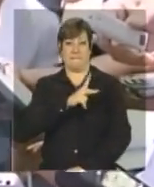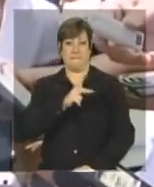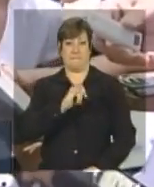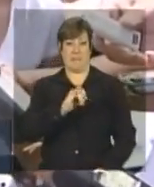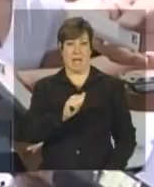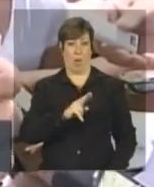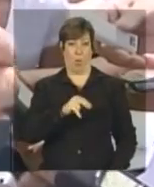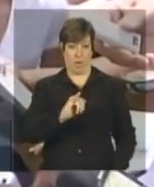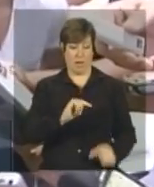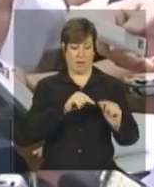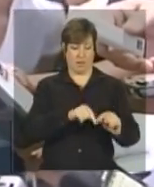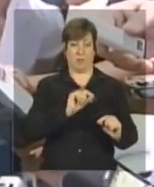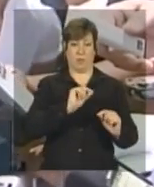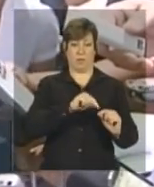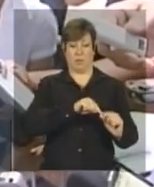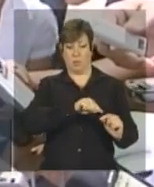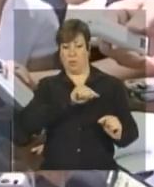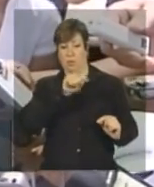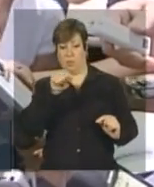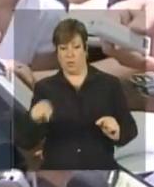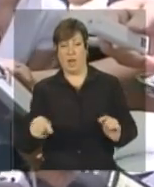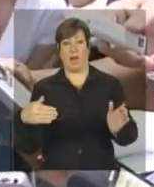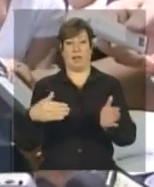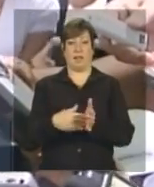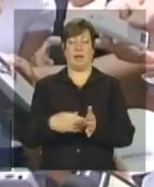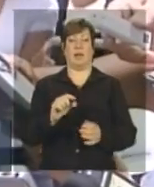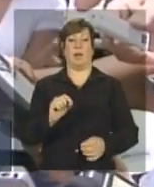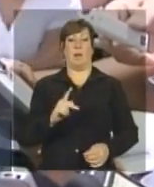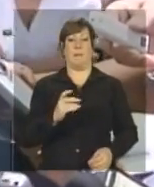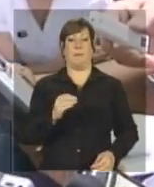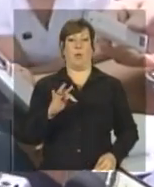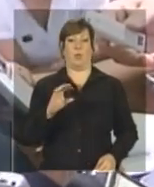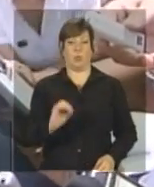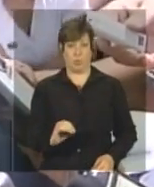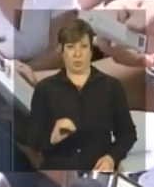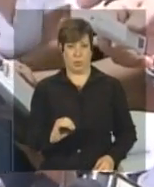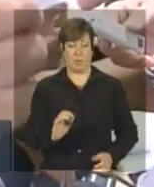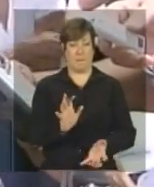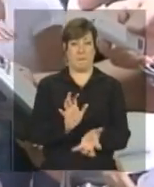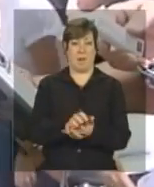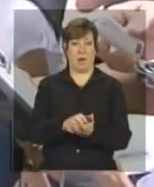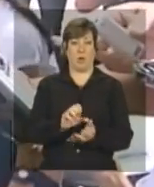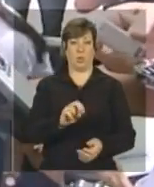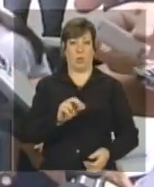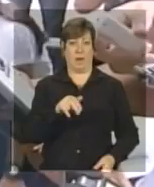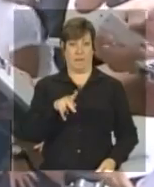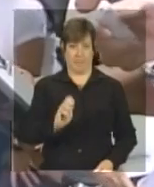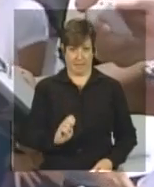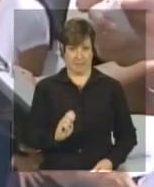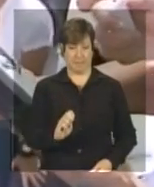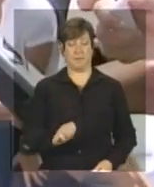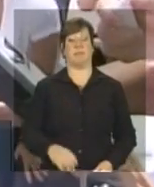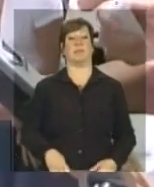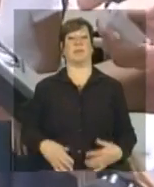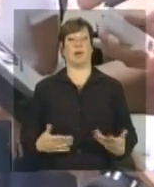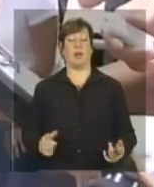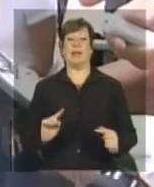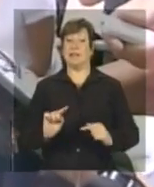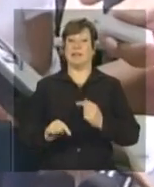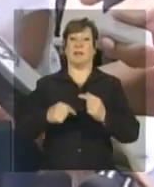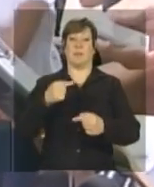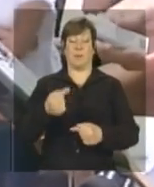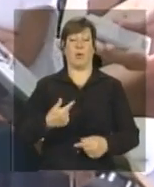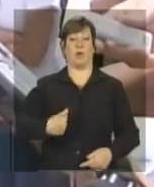vai até o porto em Pernambuco, o porto de Suape. E